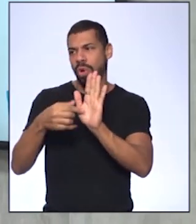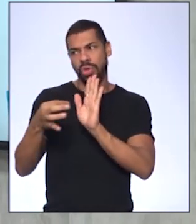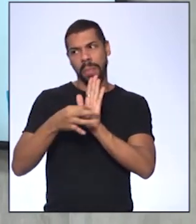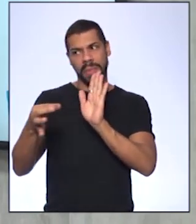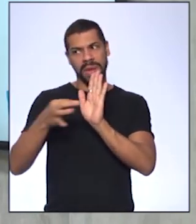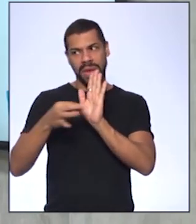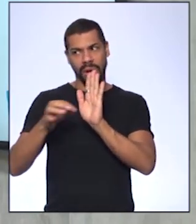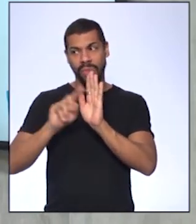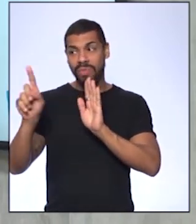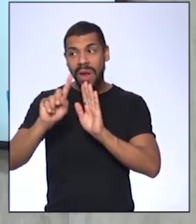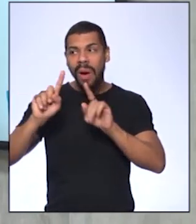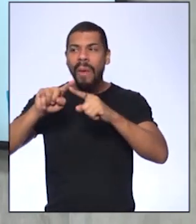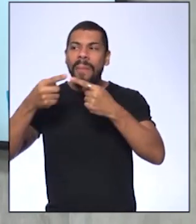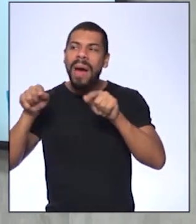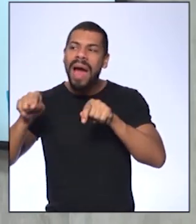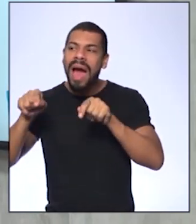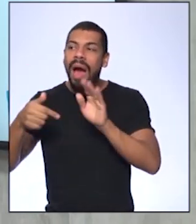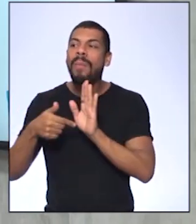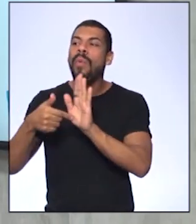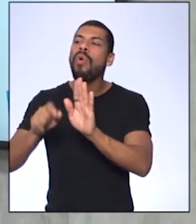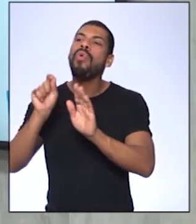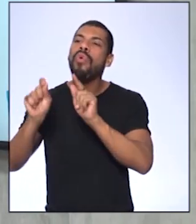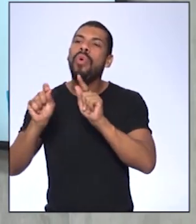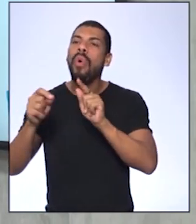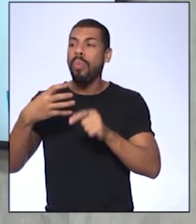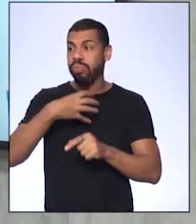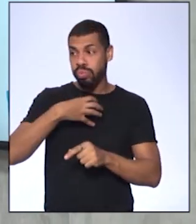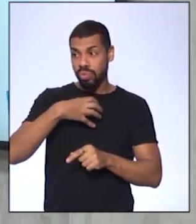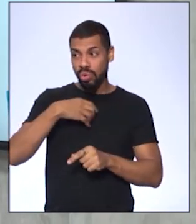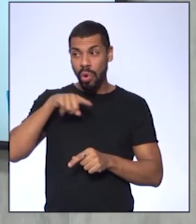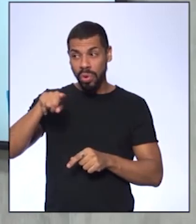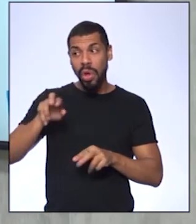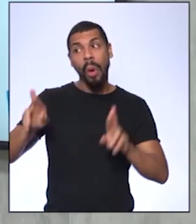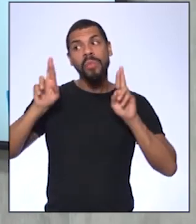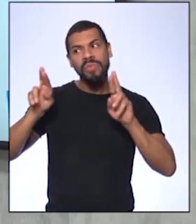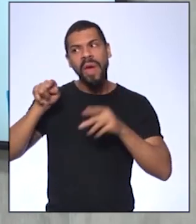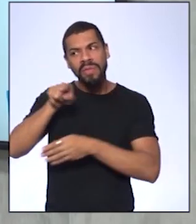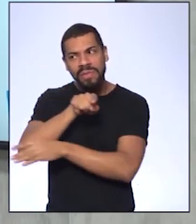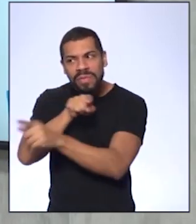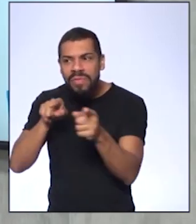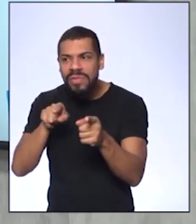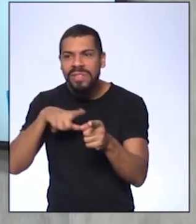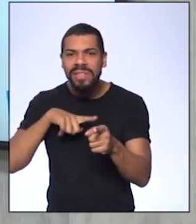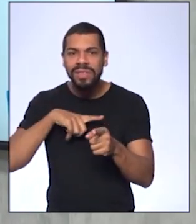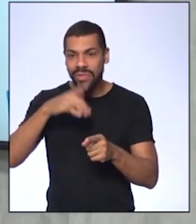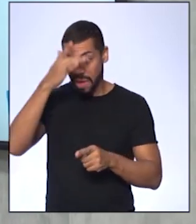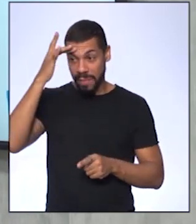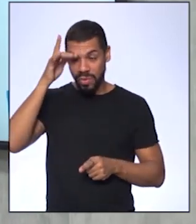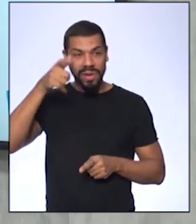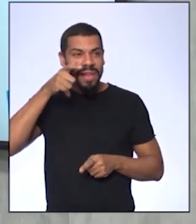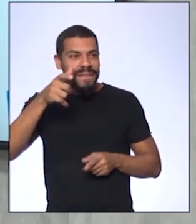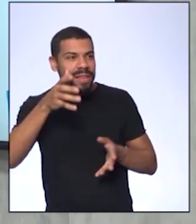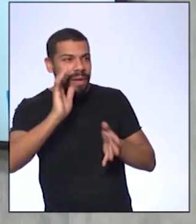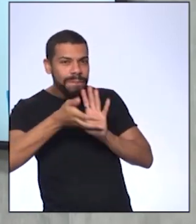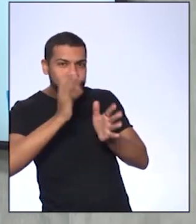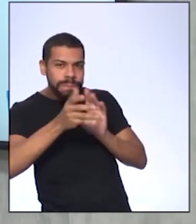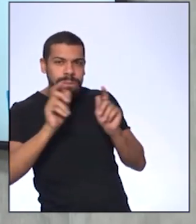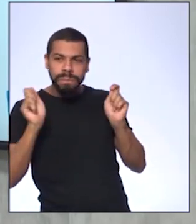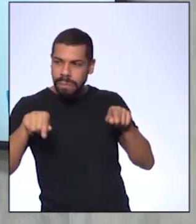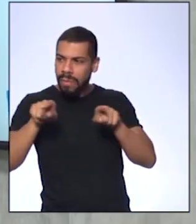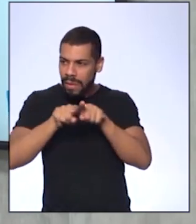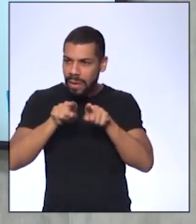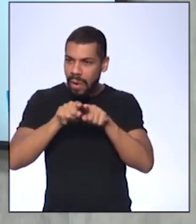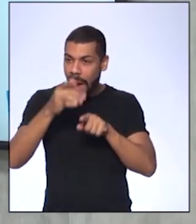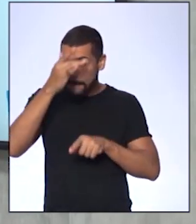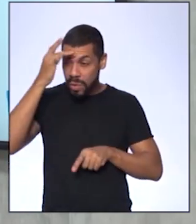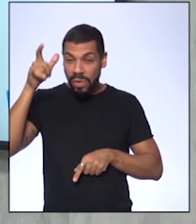opinião. Esses comandos, eles revelam um comportamento que eu espero de quem? Do meu interlocutor. Quem é o interlocutor?